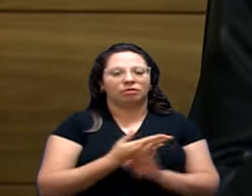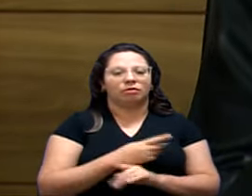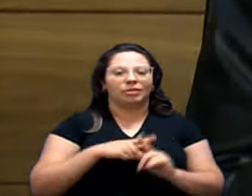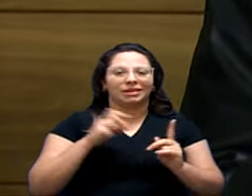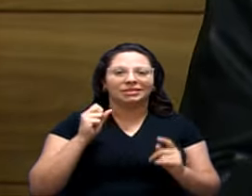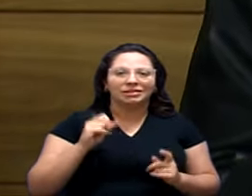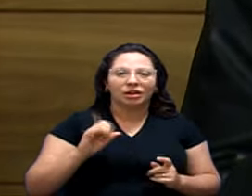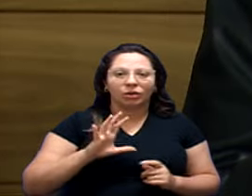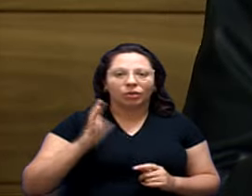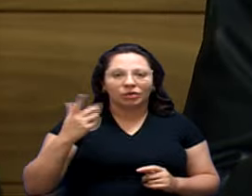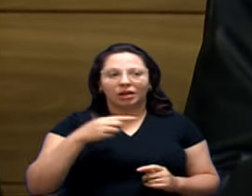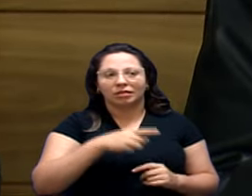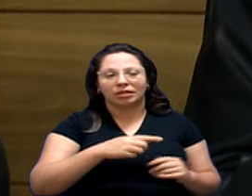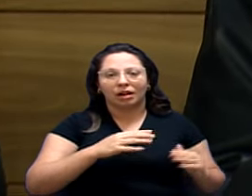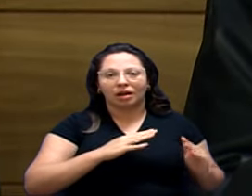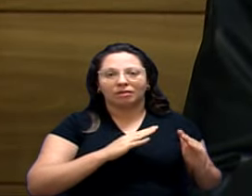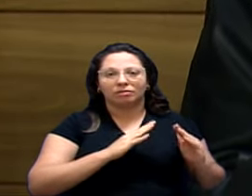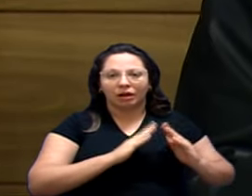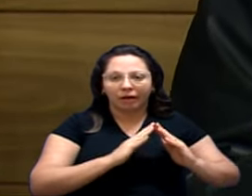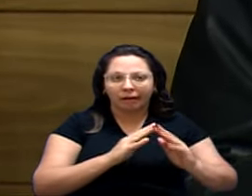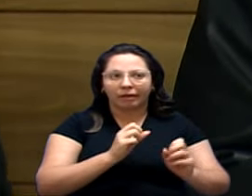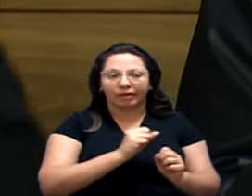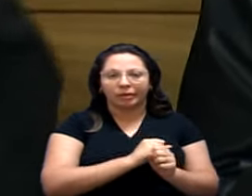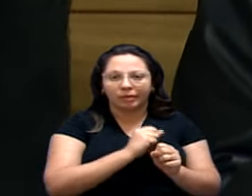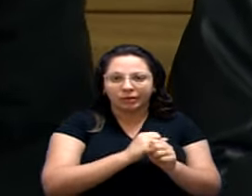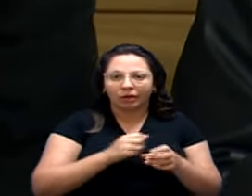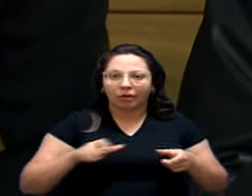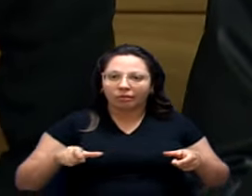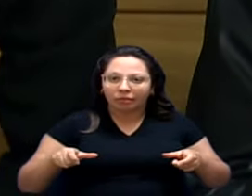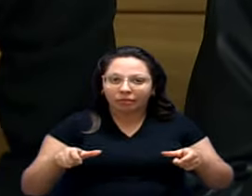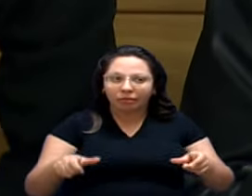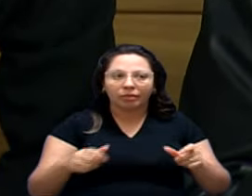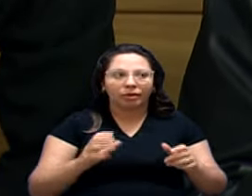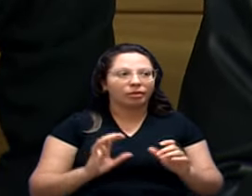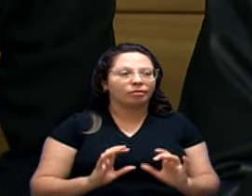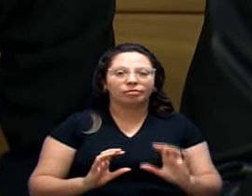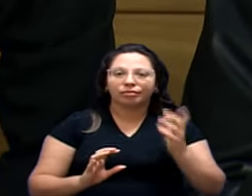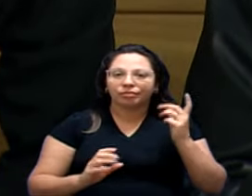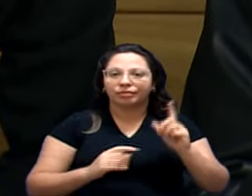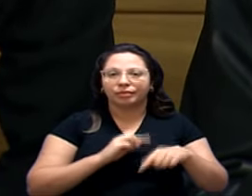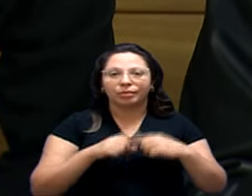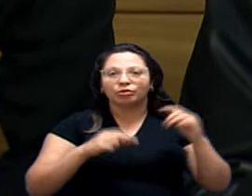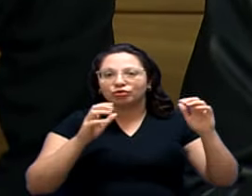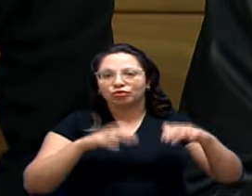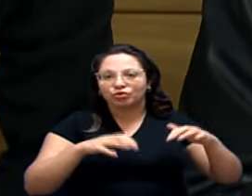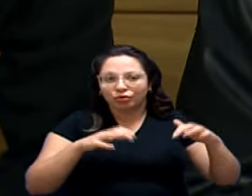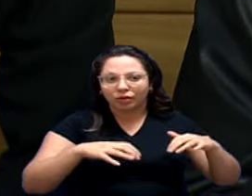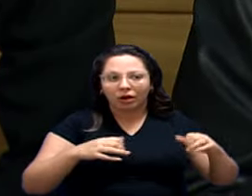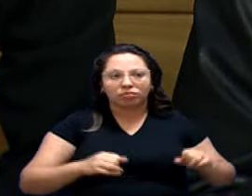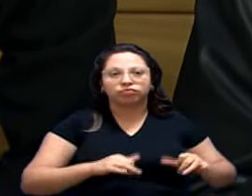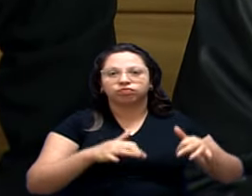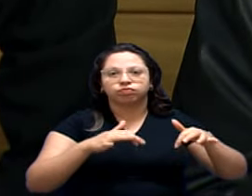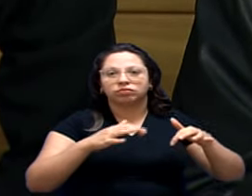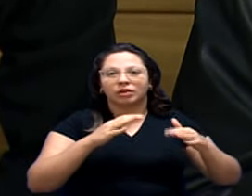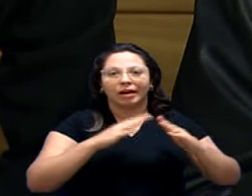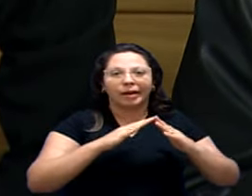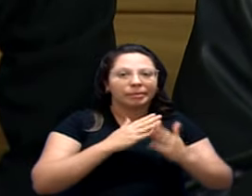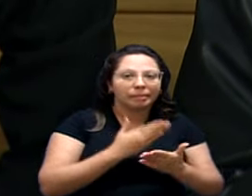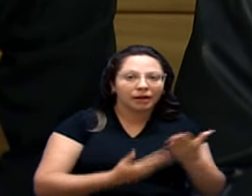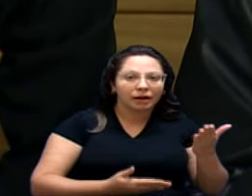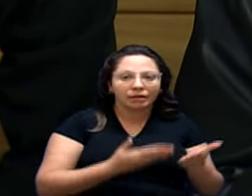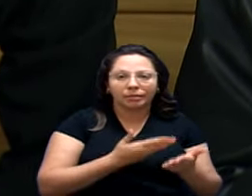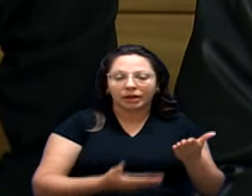invasão irregular nesses locais e essas pessoas for acometida por uma chuva por exemplo a gente precisa est do lado